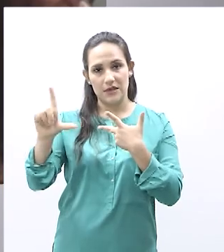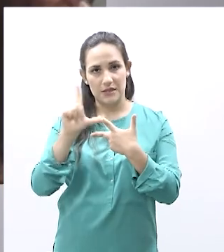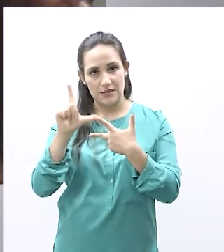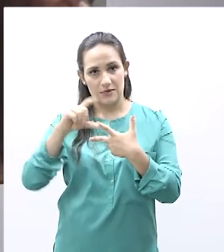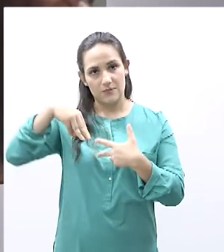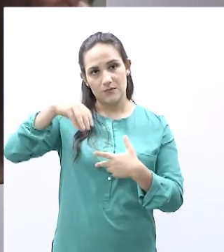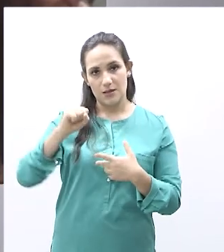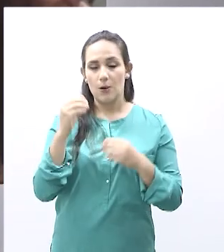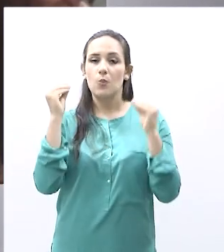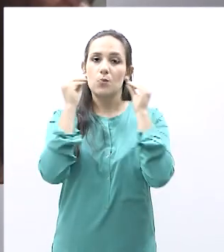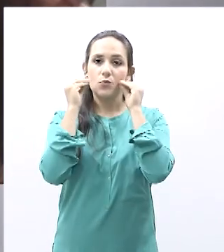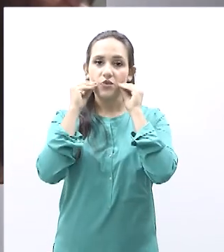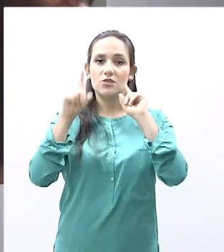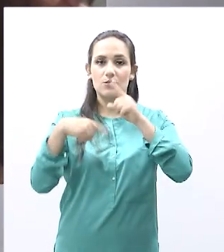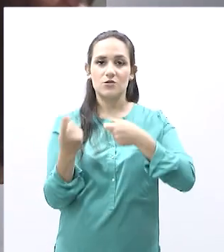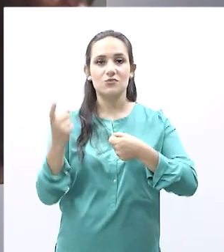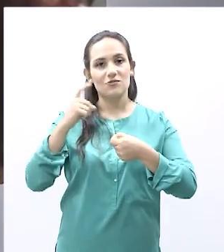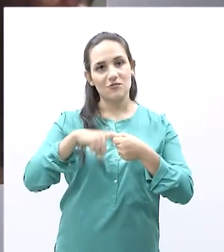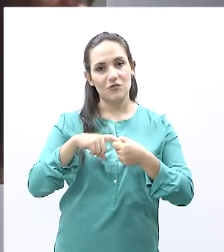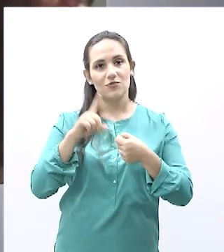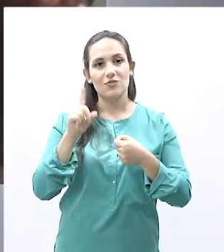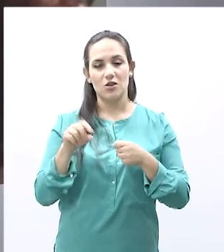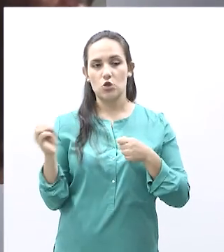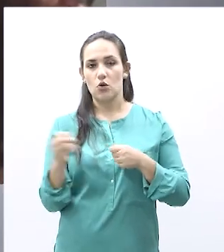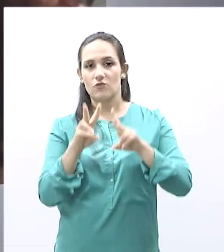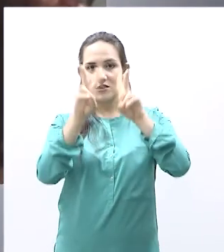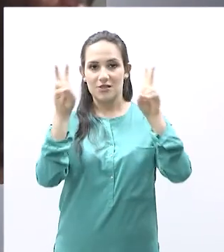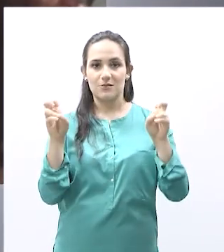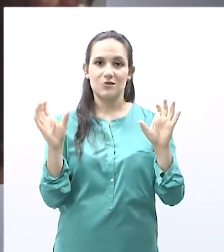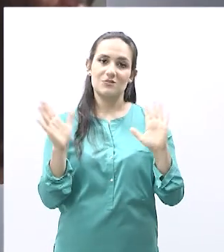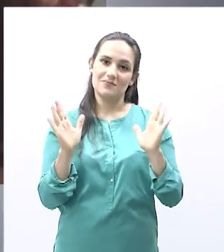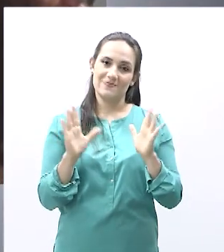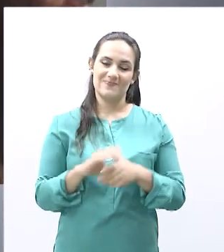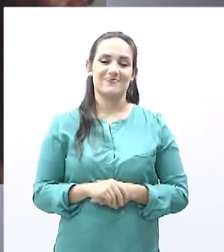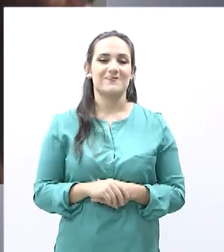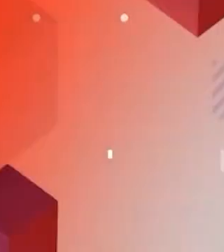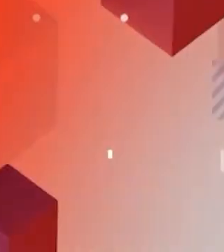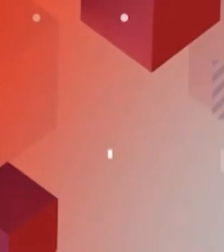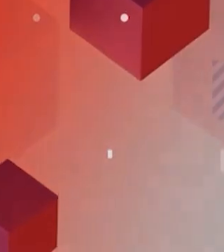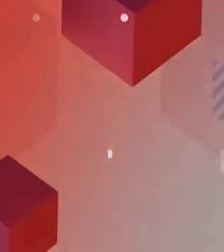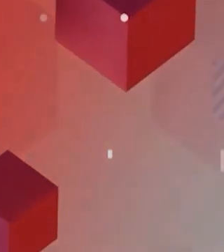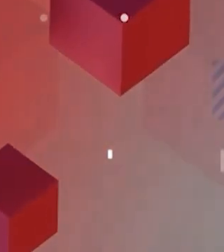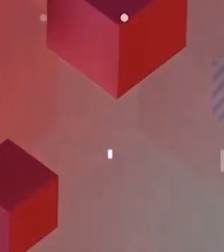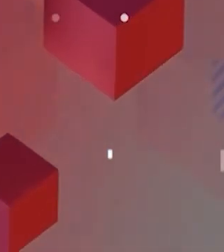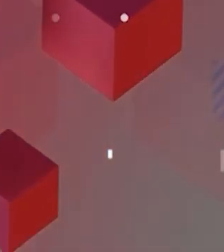Um beijo para todo mundo, voltamos numa próxima edição com um novo tema. Até lá, tchau, tchau.